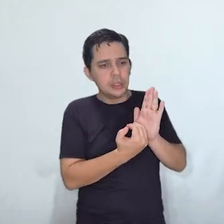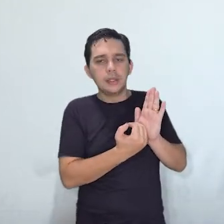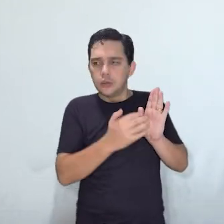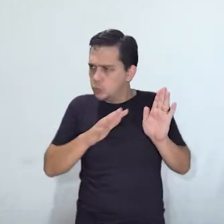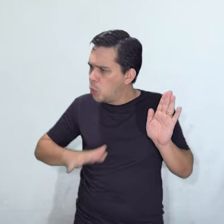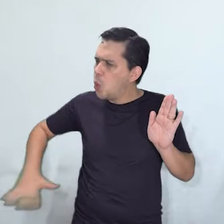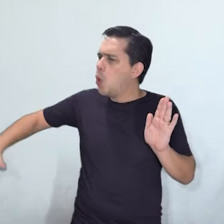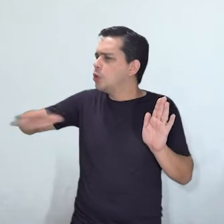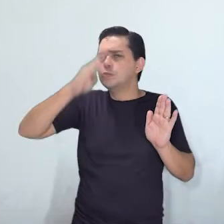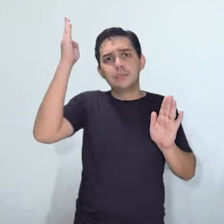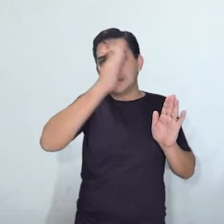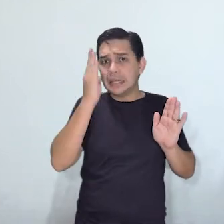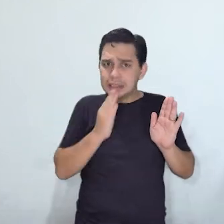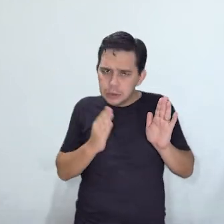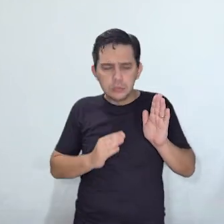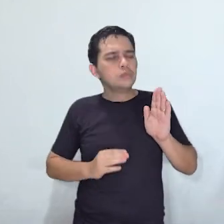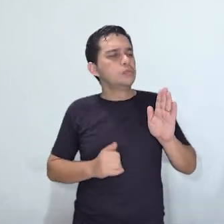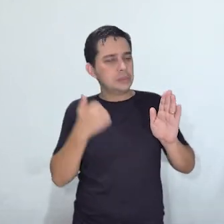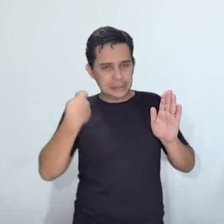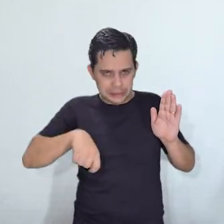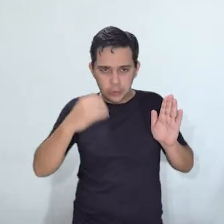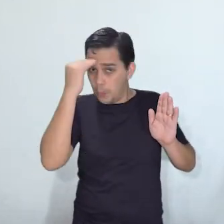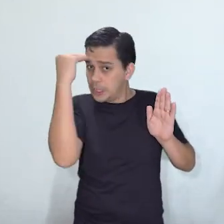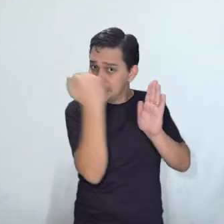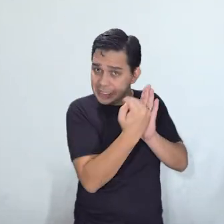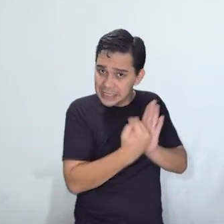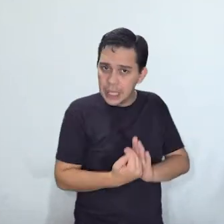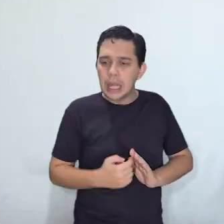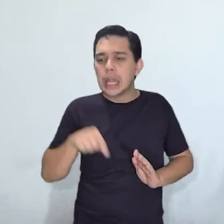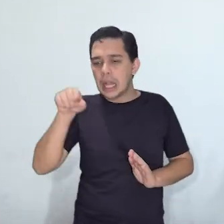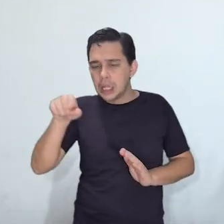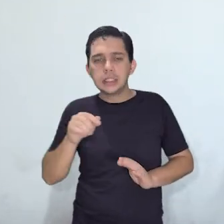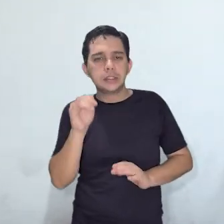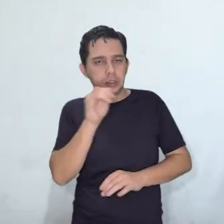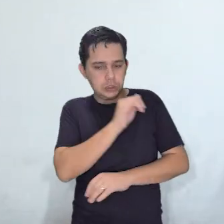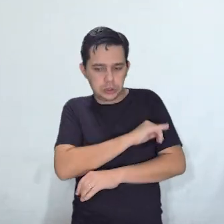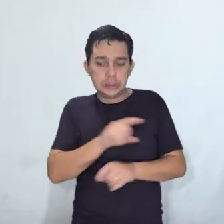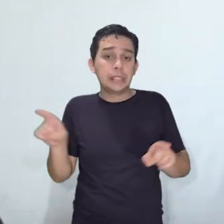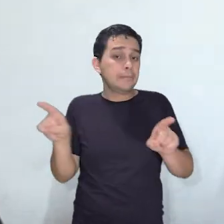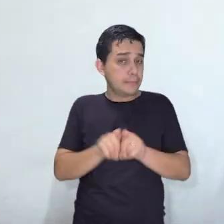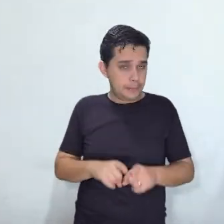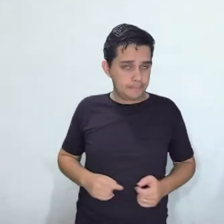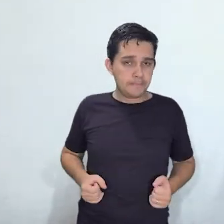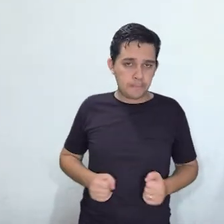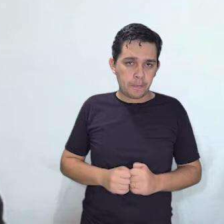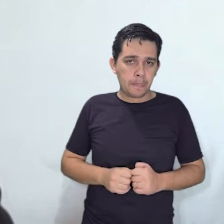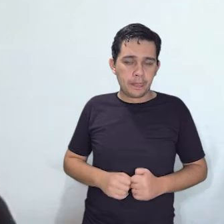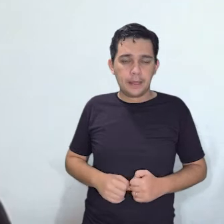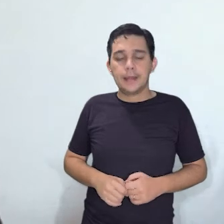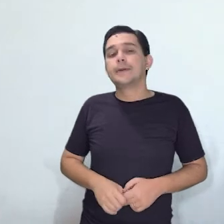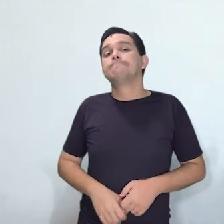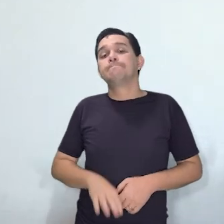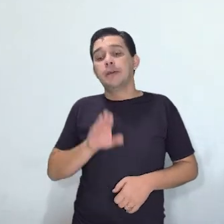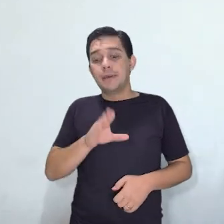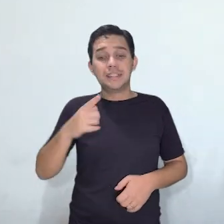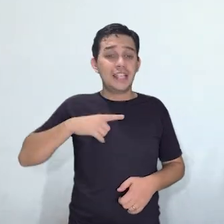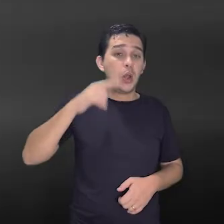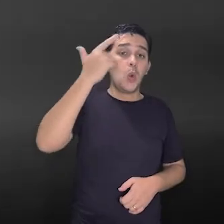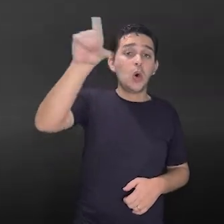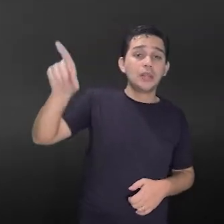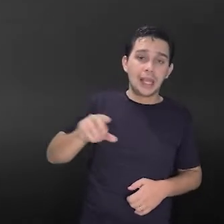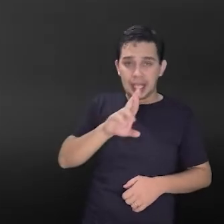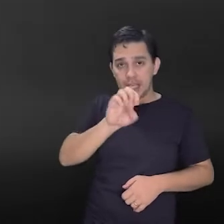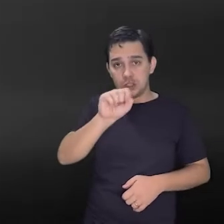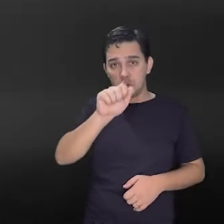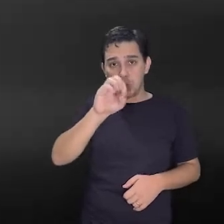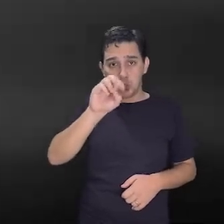Brasil, uniformes e que permitam sua fiscalização pelos órgãos competentes. Além disso, também existe a